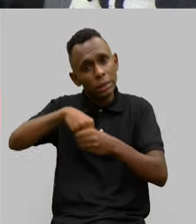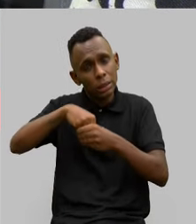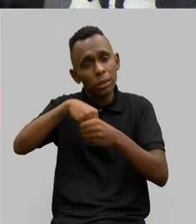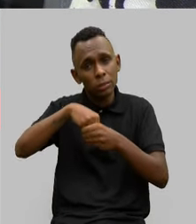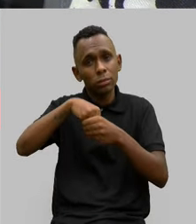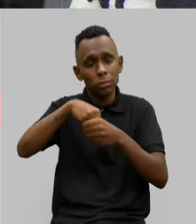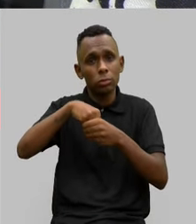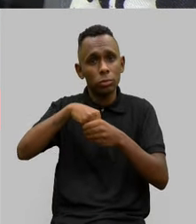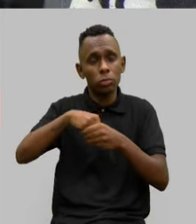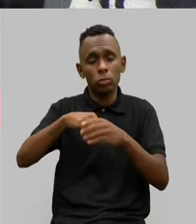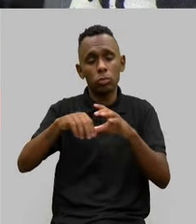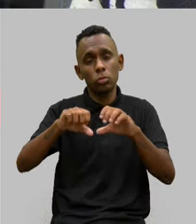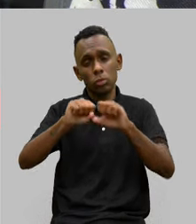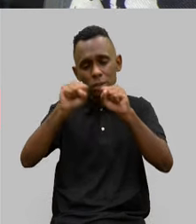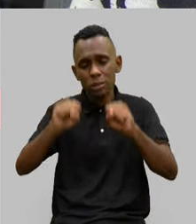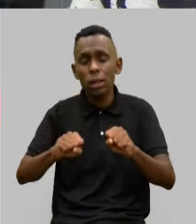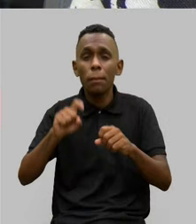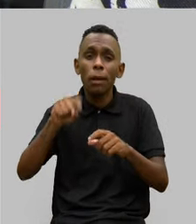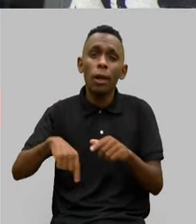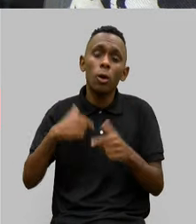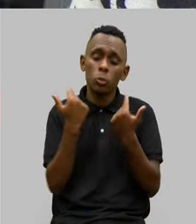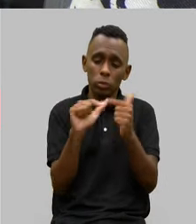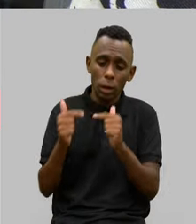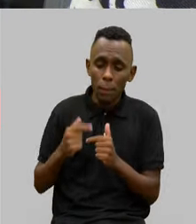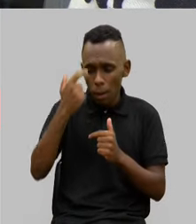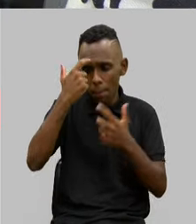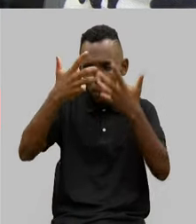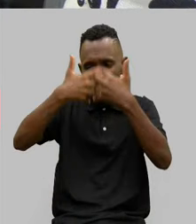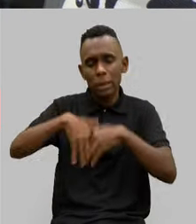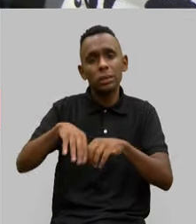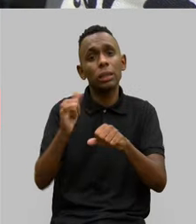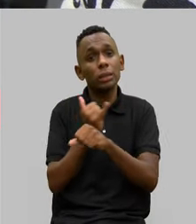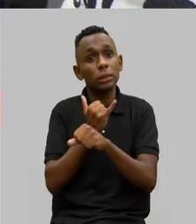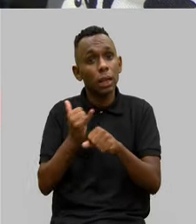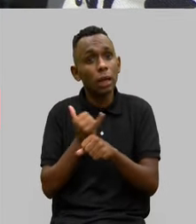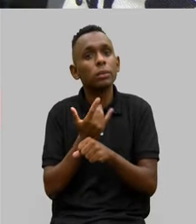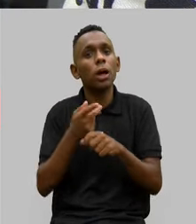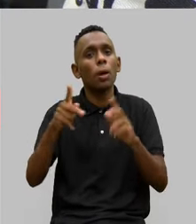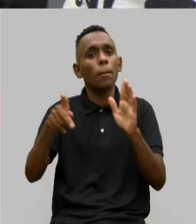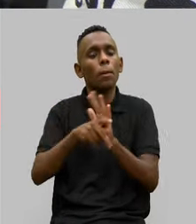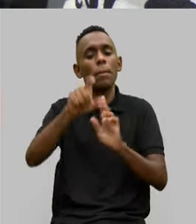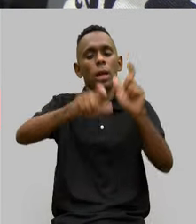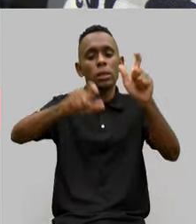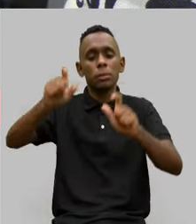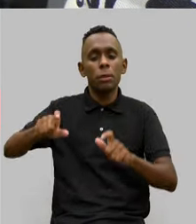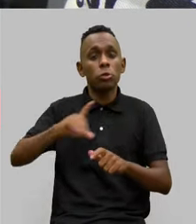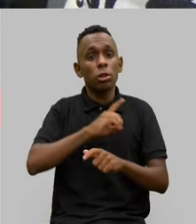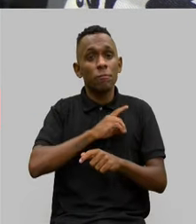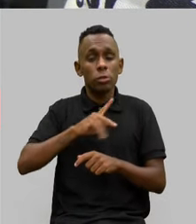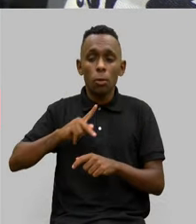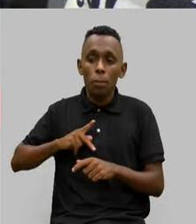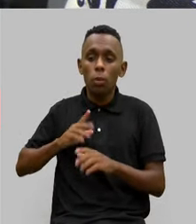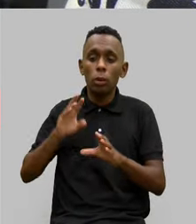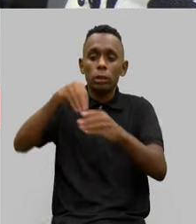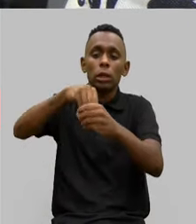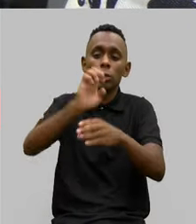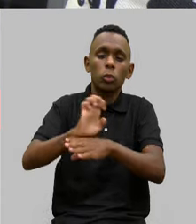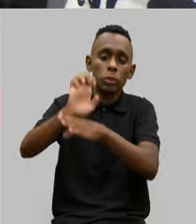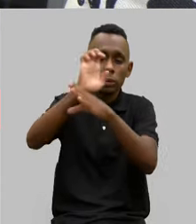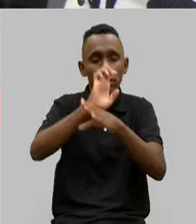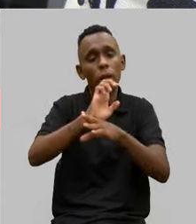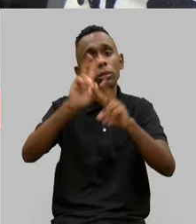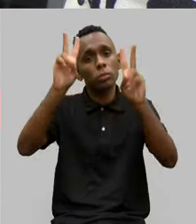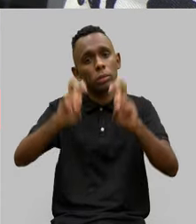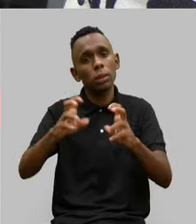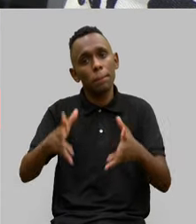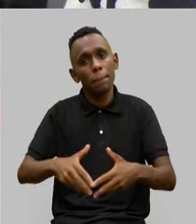ele se propõe a pensar alternativas de atuação pros defensores no estado em relação a esse tema